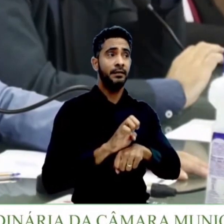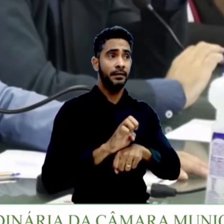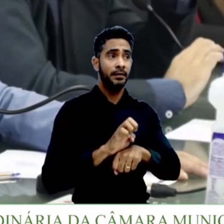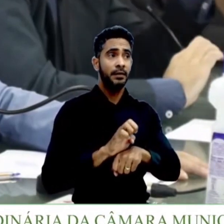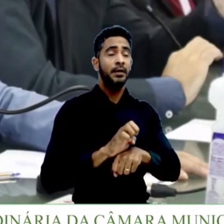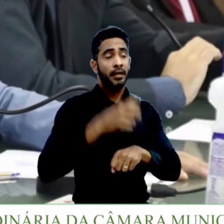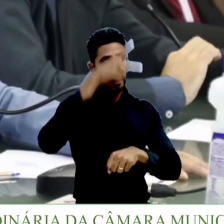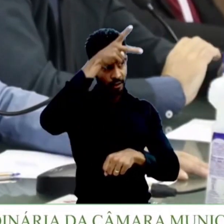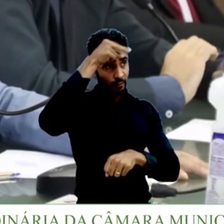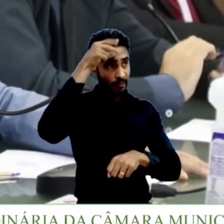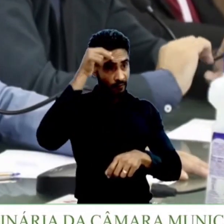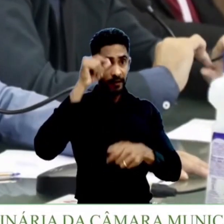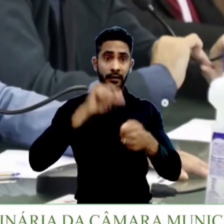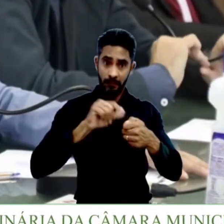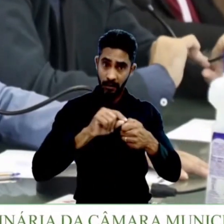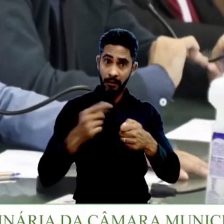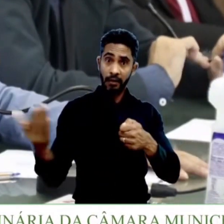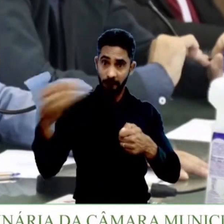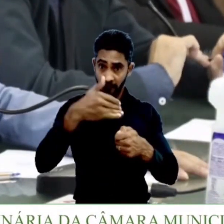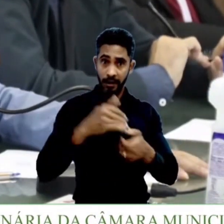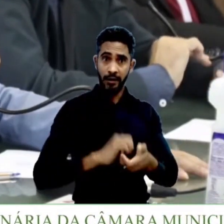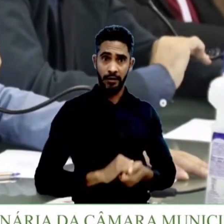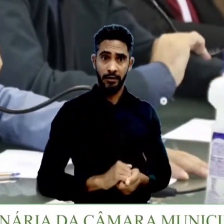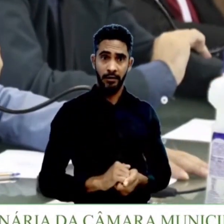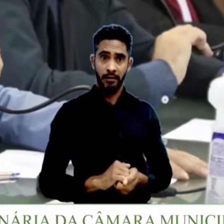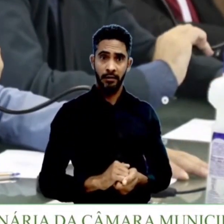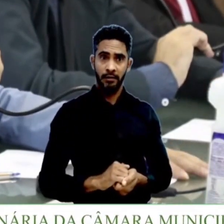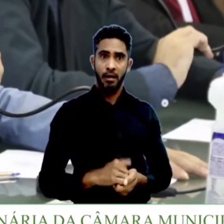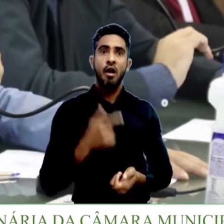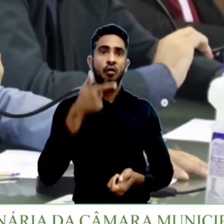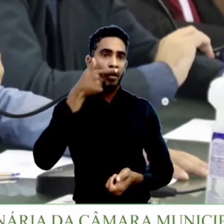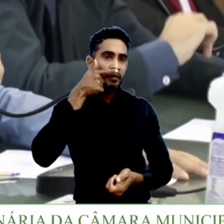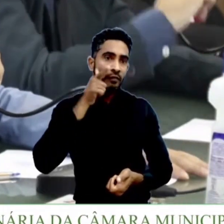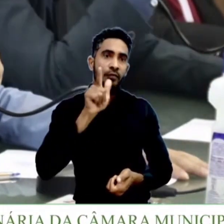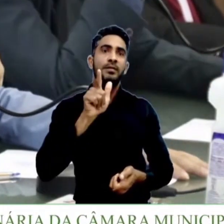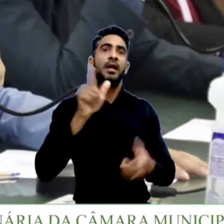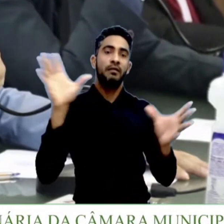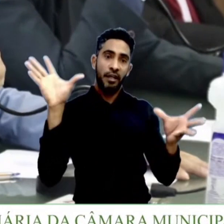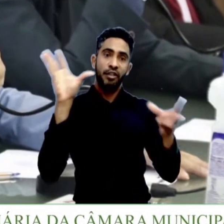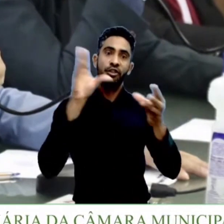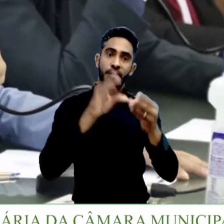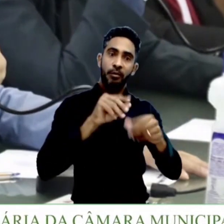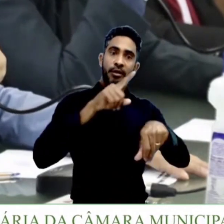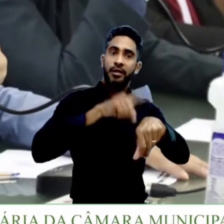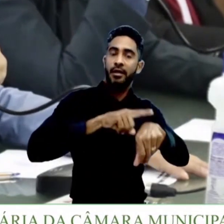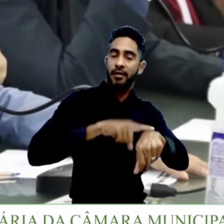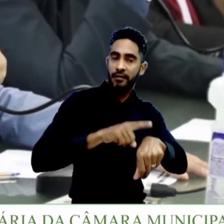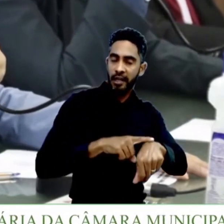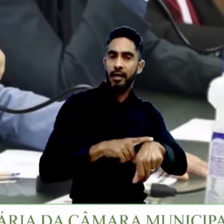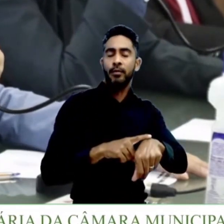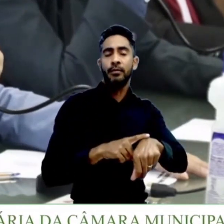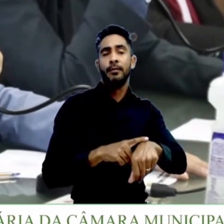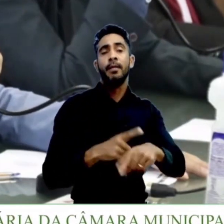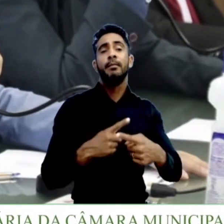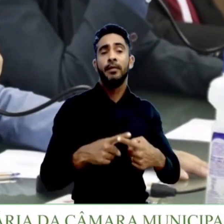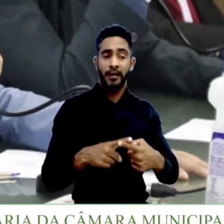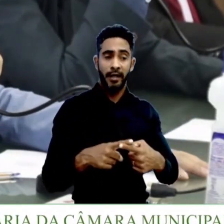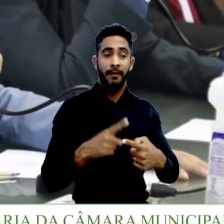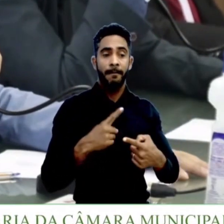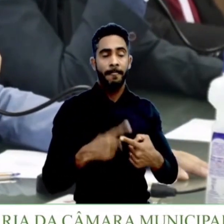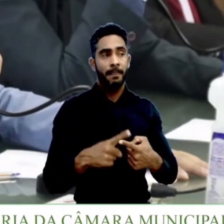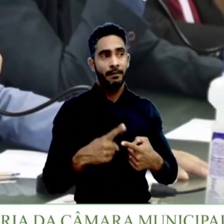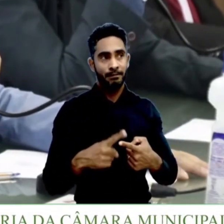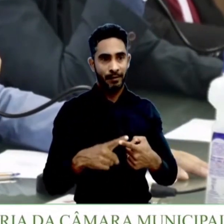né, que o prefeito também venha. Aí dessa forma, a gente vai economizar tempo, vai dar celeridade. Por quê? Porque se for